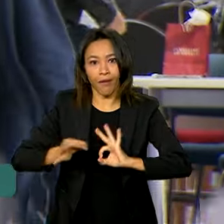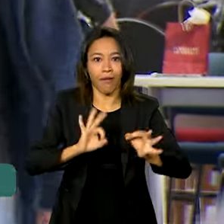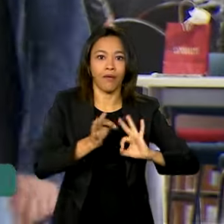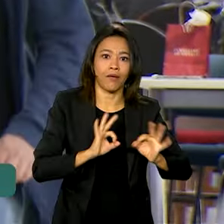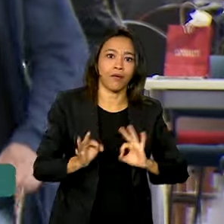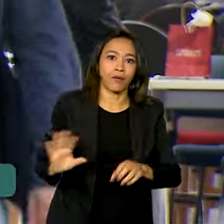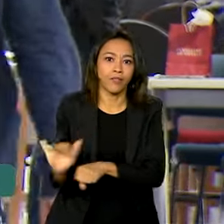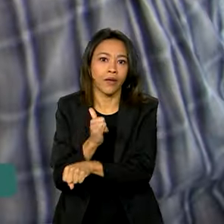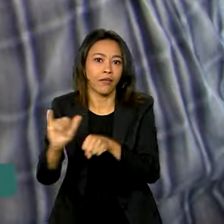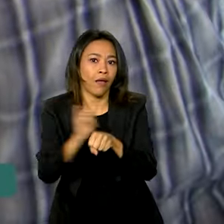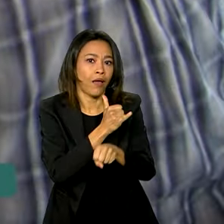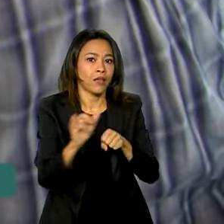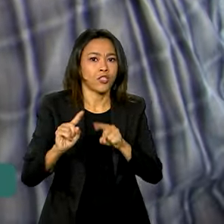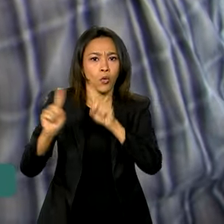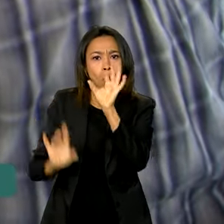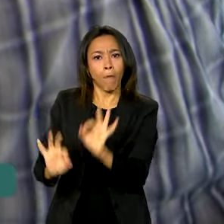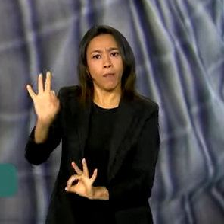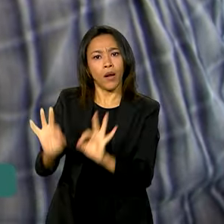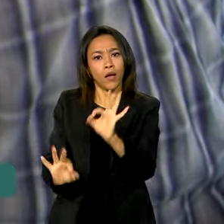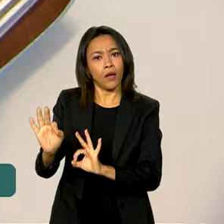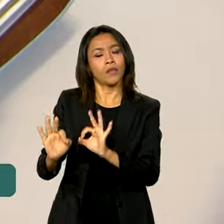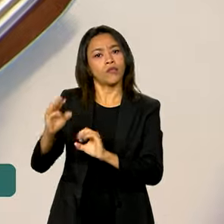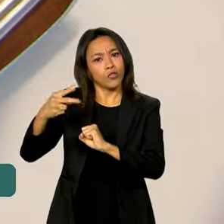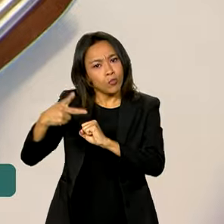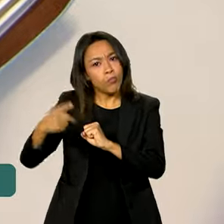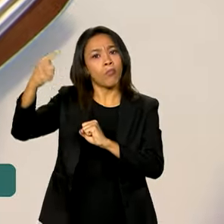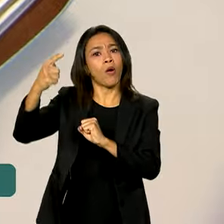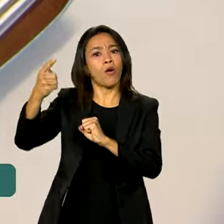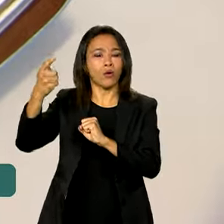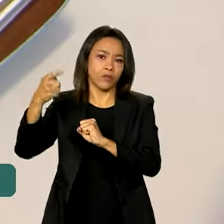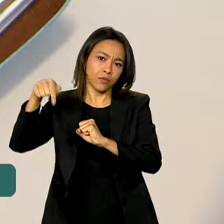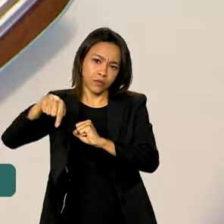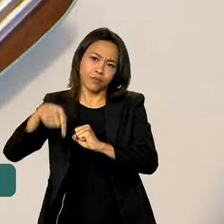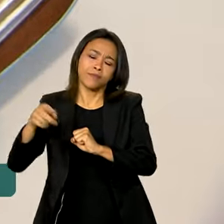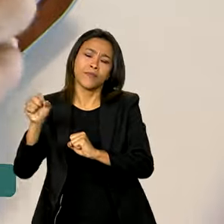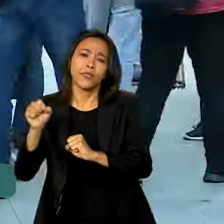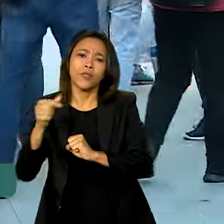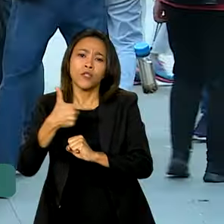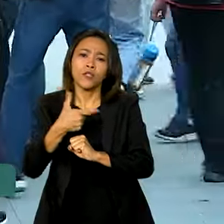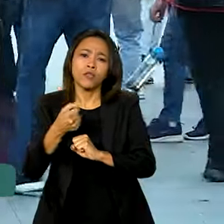alicerces, um Plano Nacional de Pós-Graduação